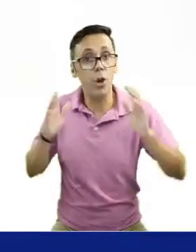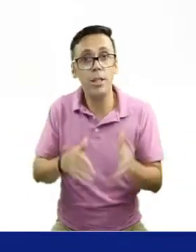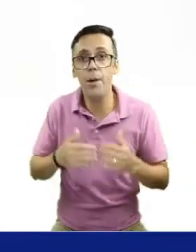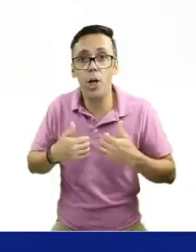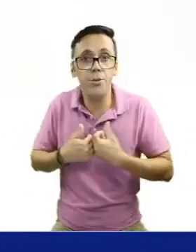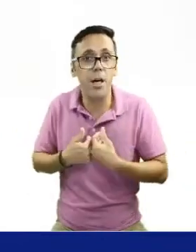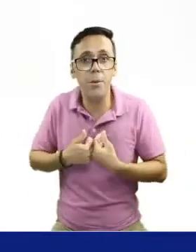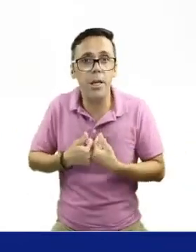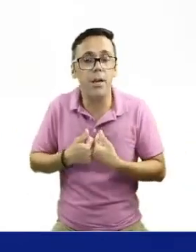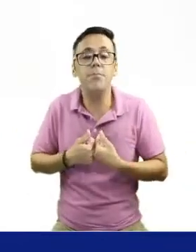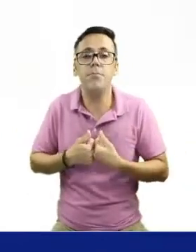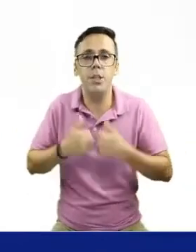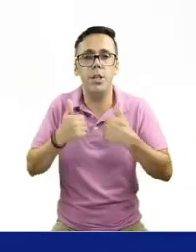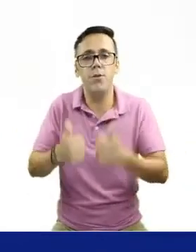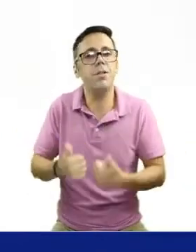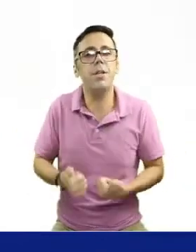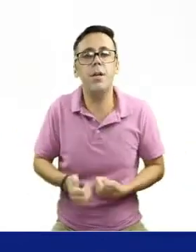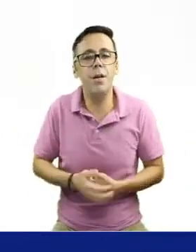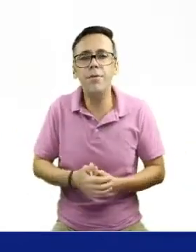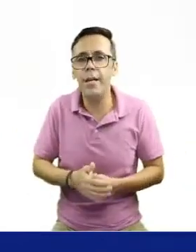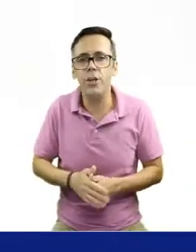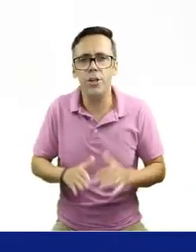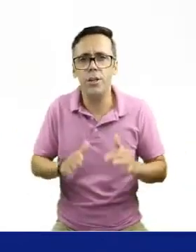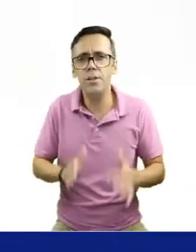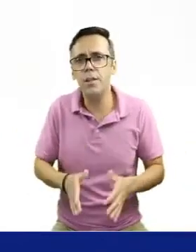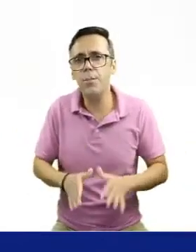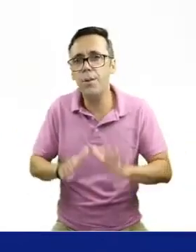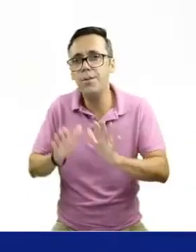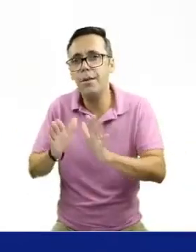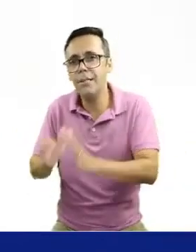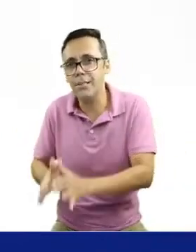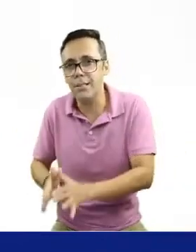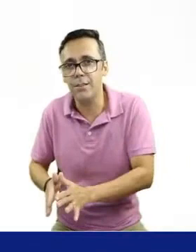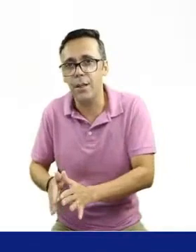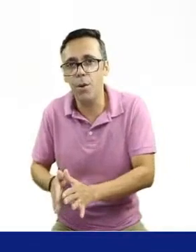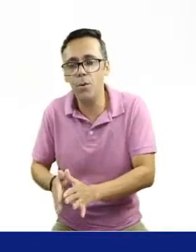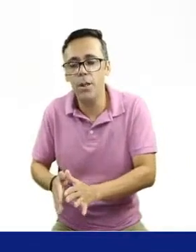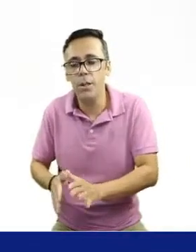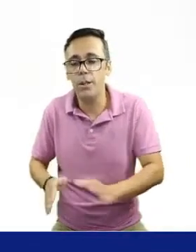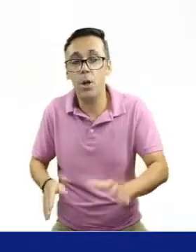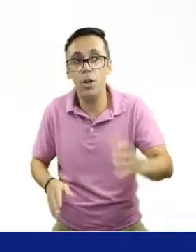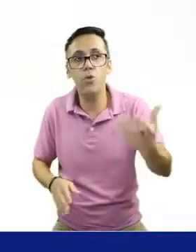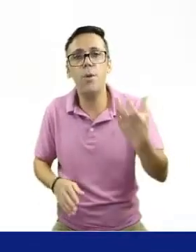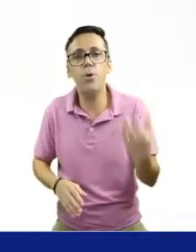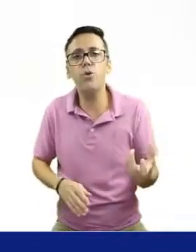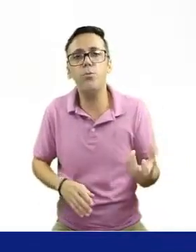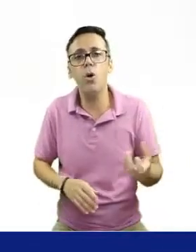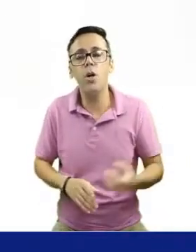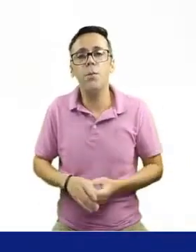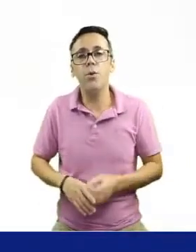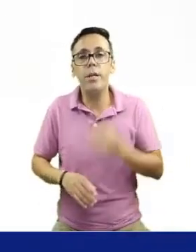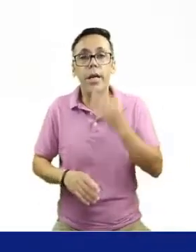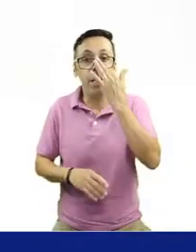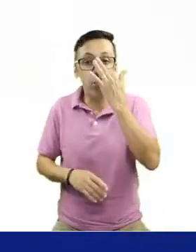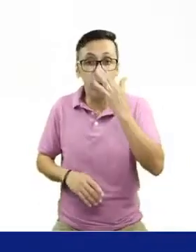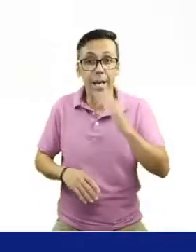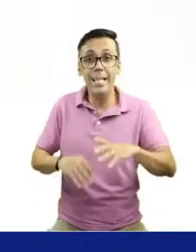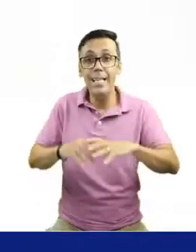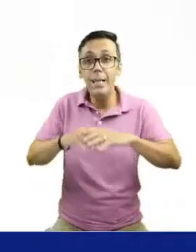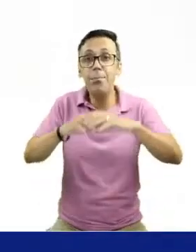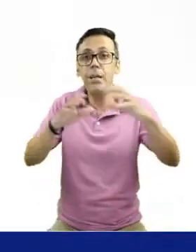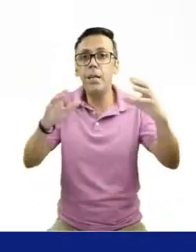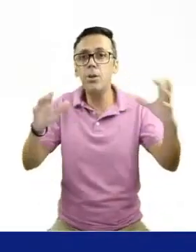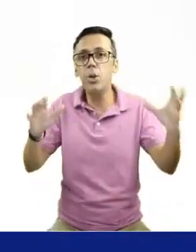só nota melhor do que a minha então você tá na minha frente simples assim bom então isso é muito bom porque